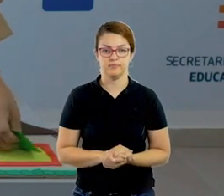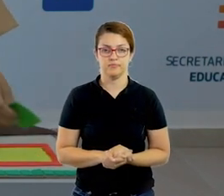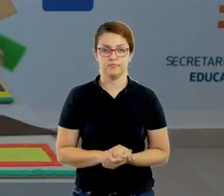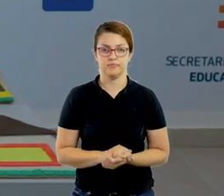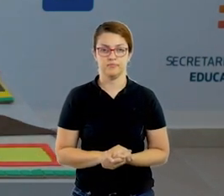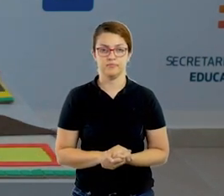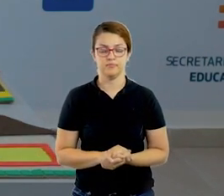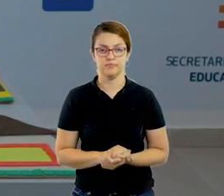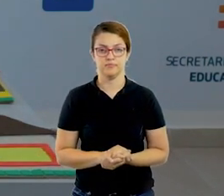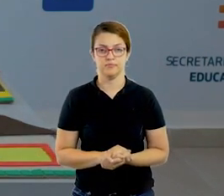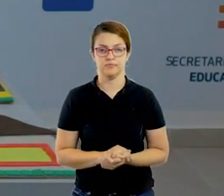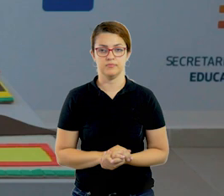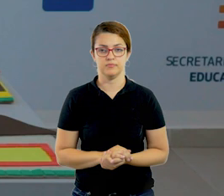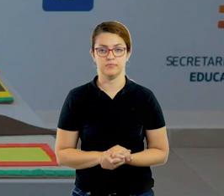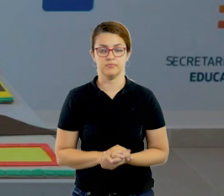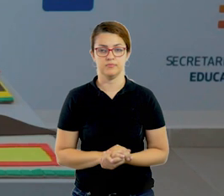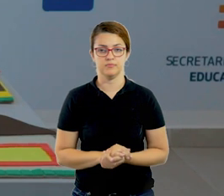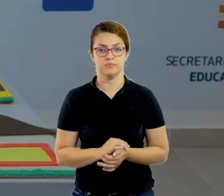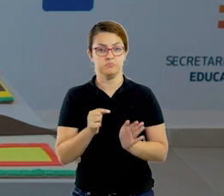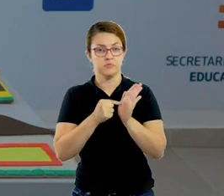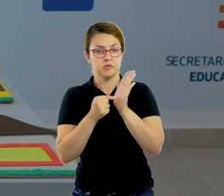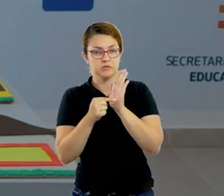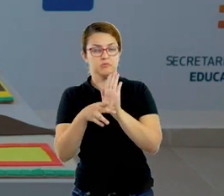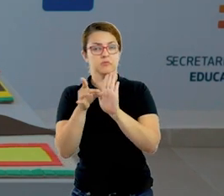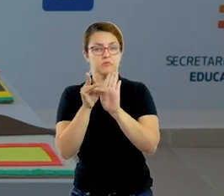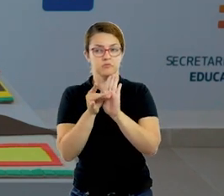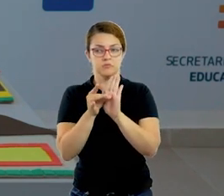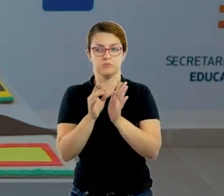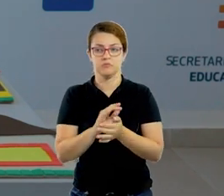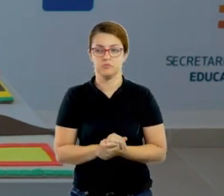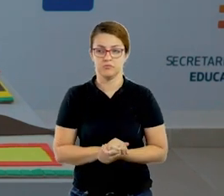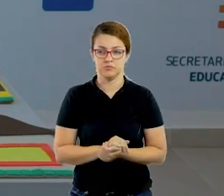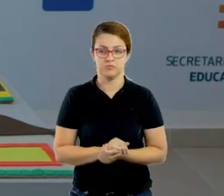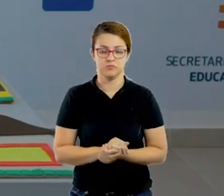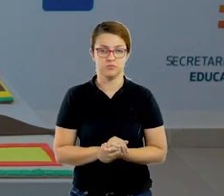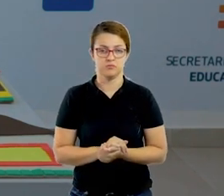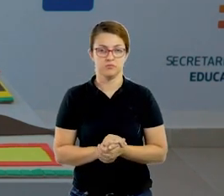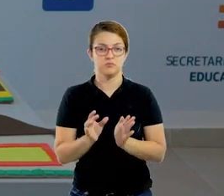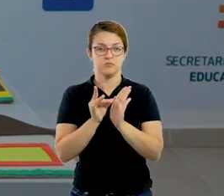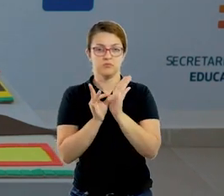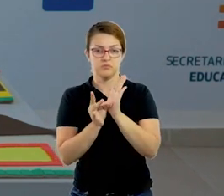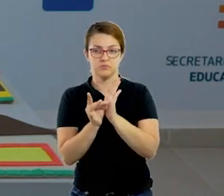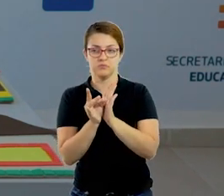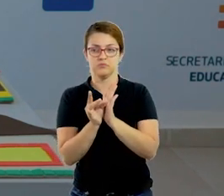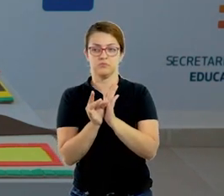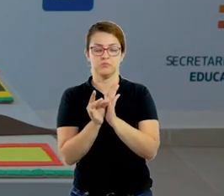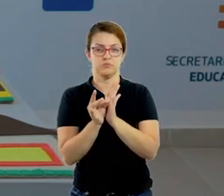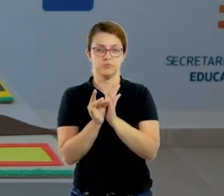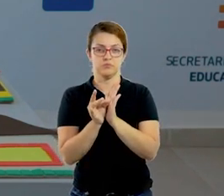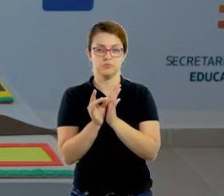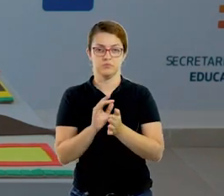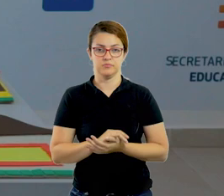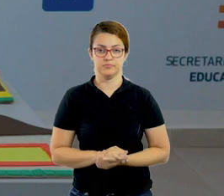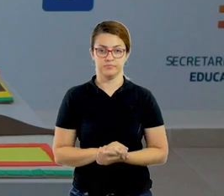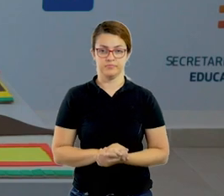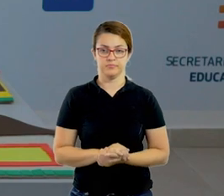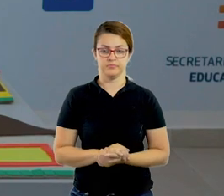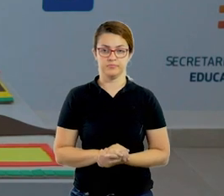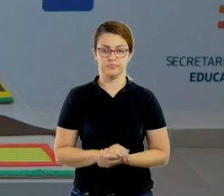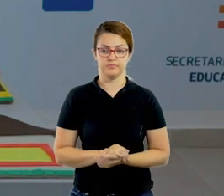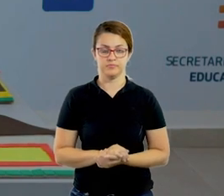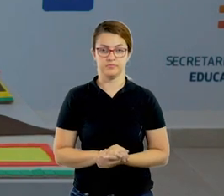Ó. Passo um pouquinho em cada cantinho, colo. Passo um pouquinho em cada cantinho e colo. Não há necessidade de passar